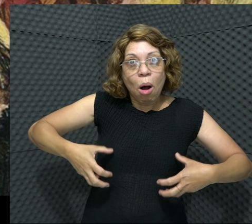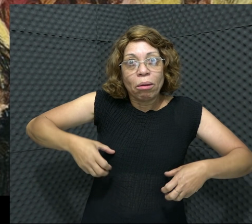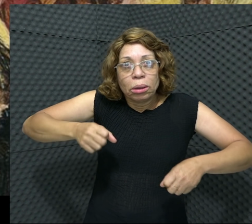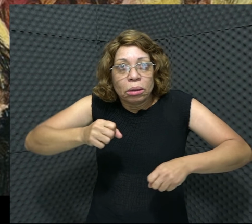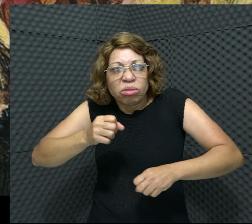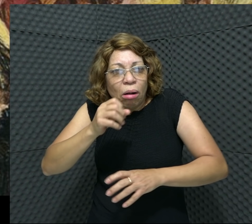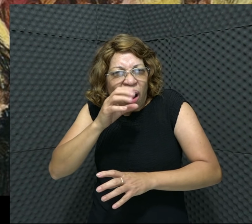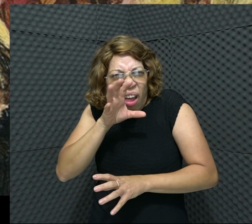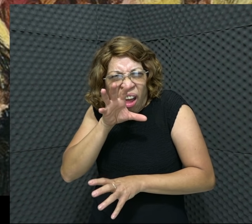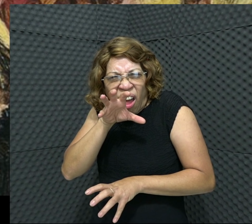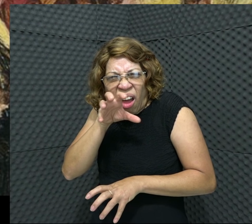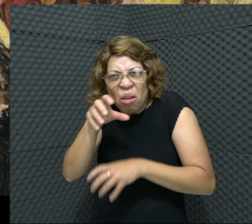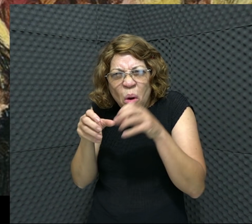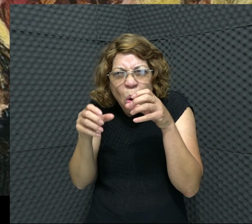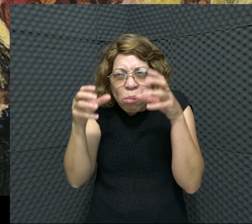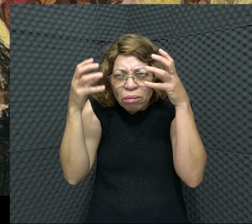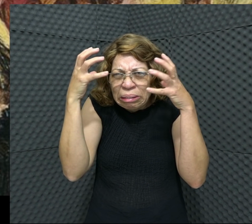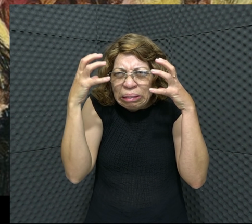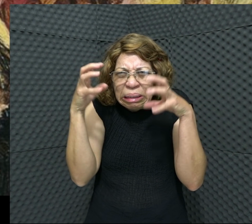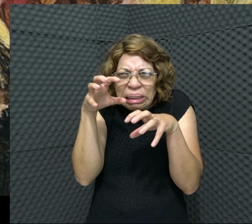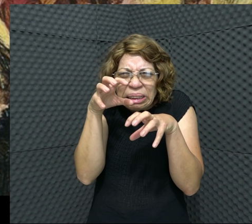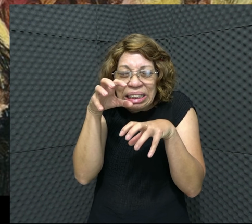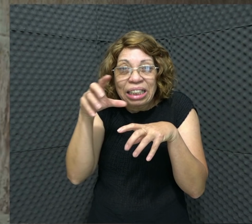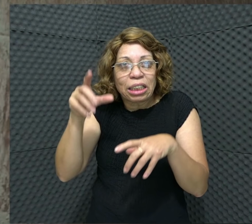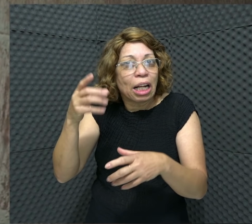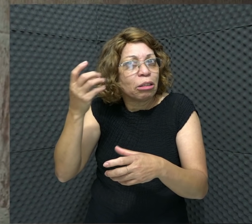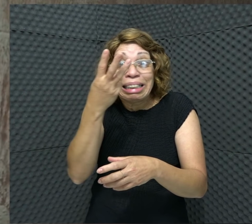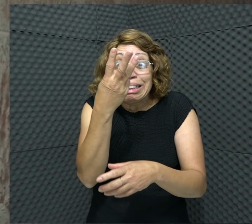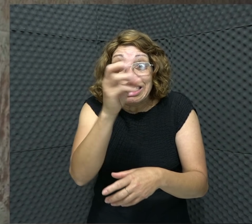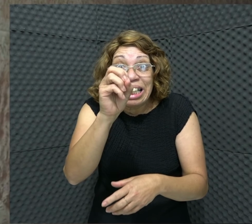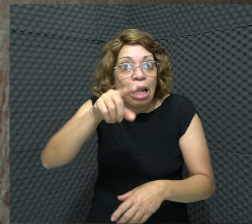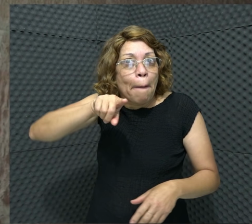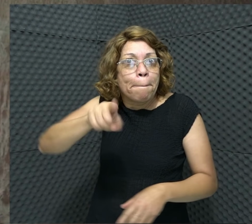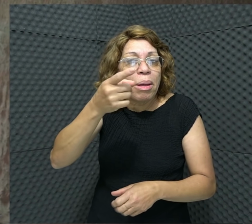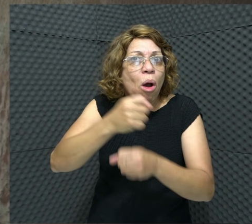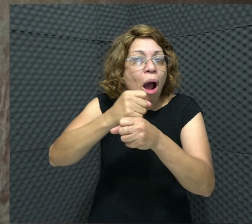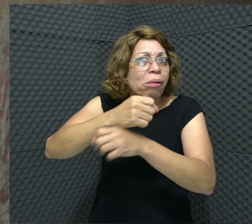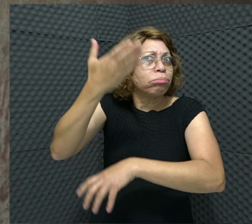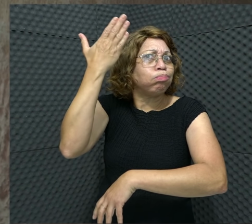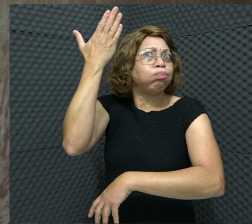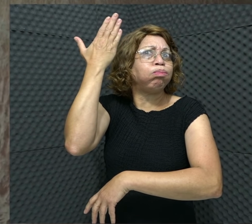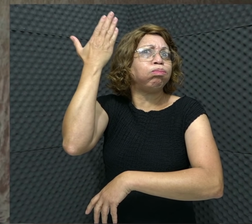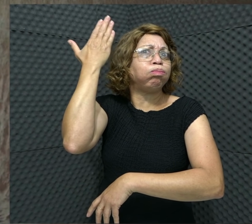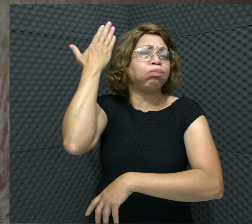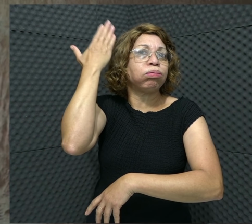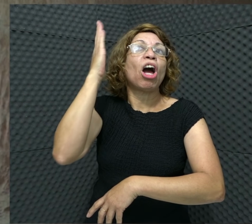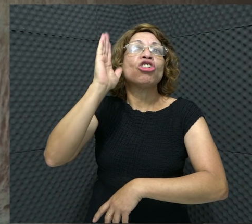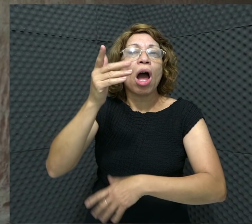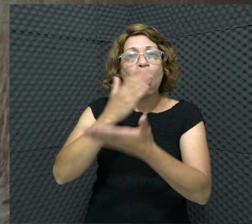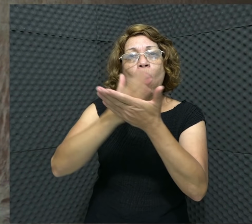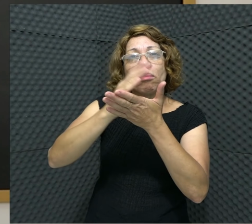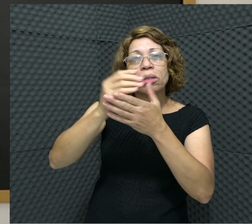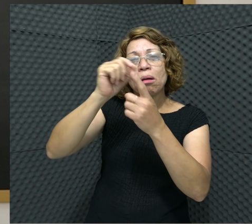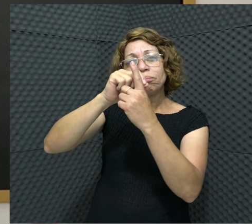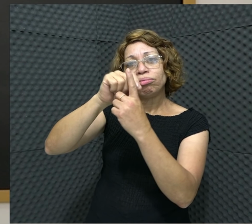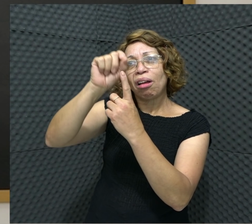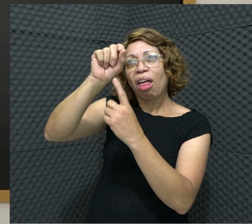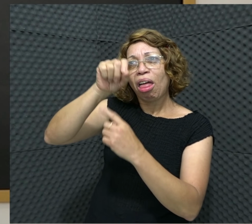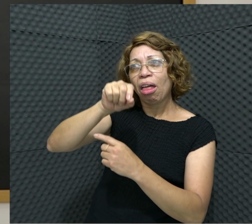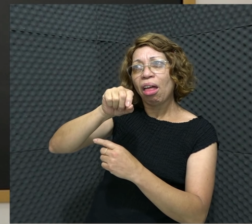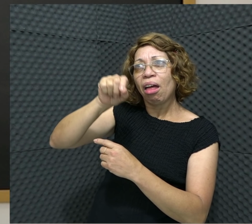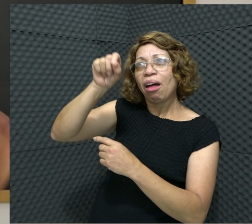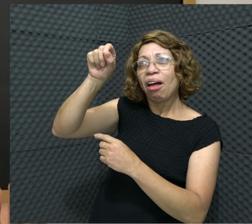data de mais ou menos 30 mil anos atrás. Isso mesmo. Mas, professor, 30 mil anos atrás, o que tem a